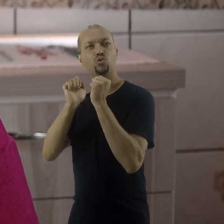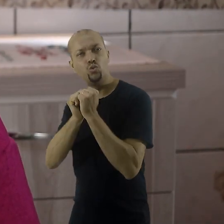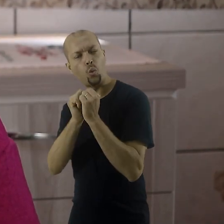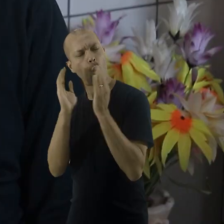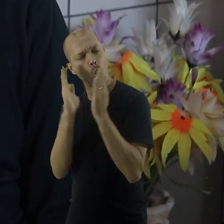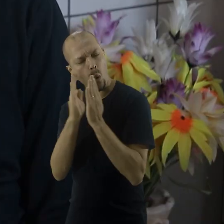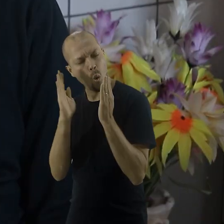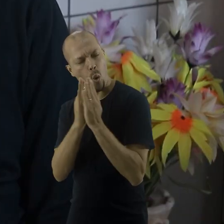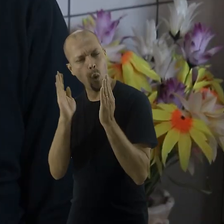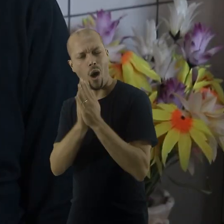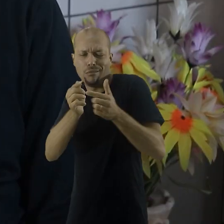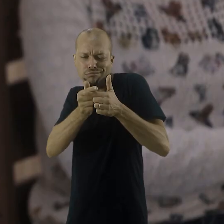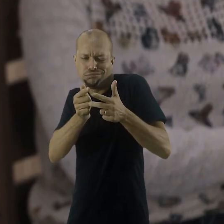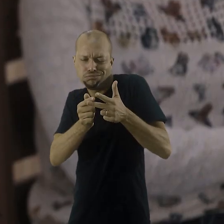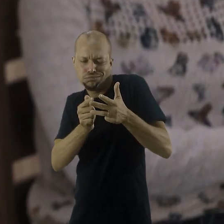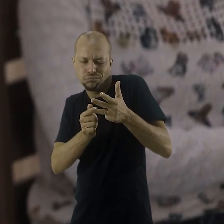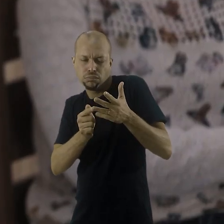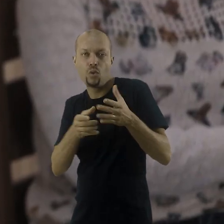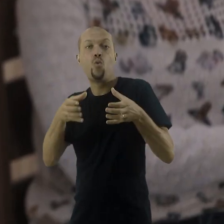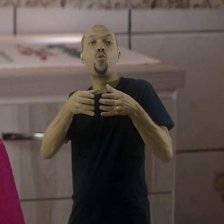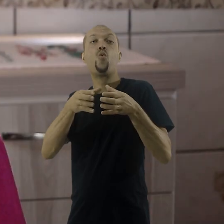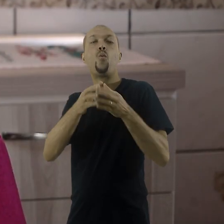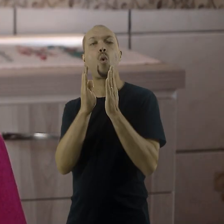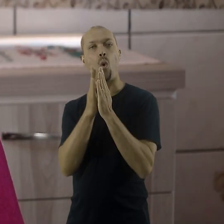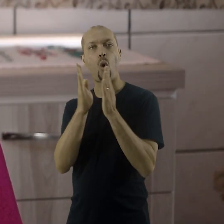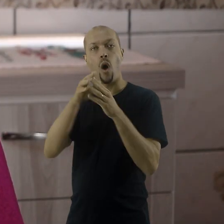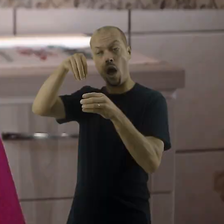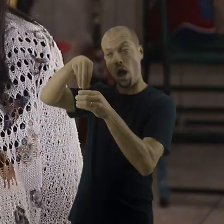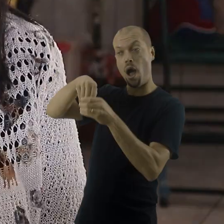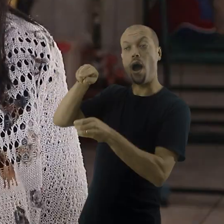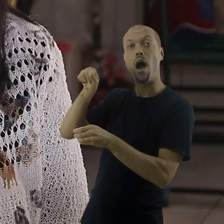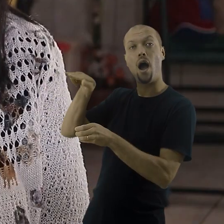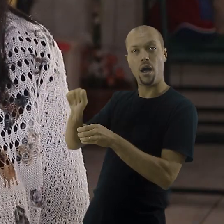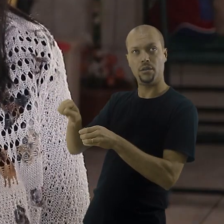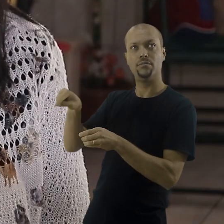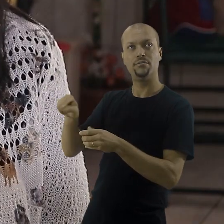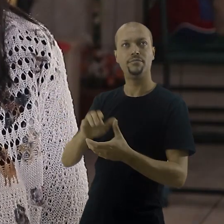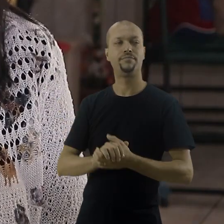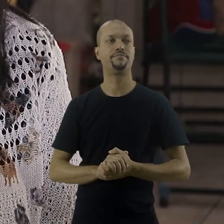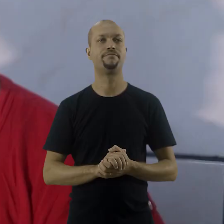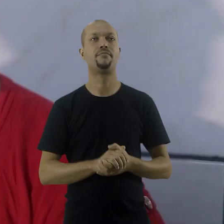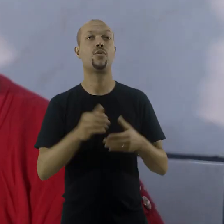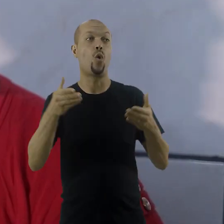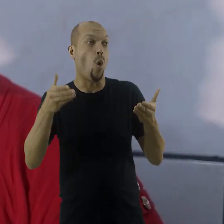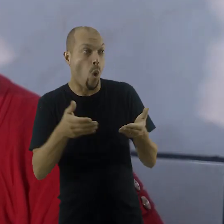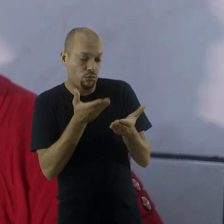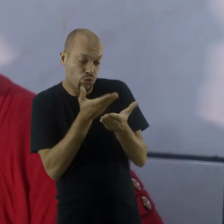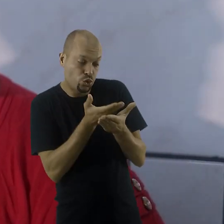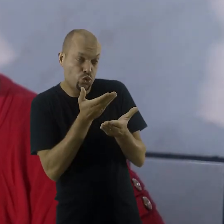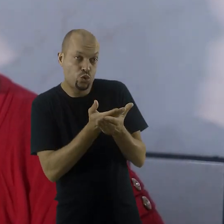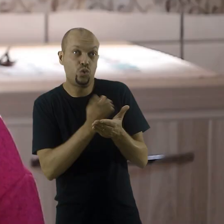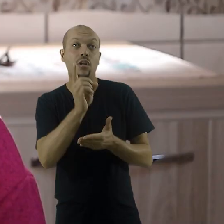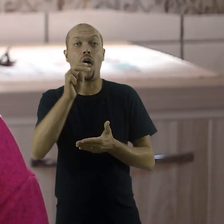orar e contar os seus problemas num grupo de oração que funcionava na casa de Ana. Hoje nós estamos terminando o estudo do livro